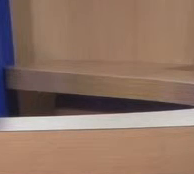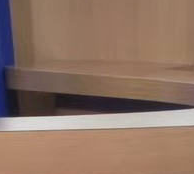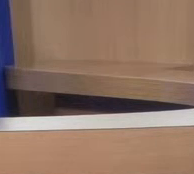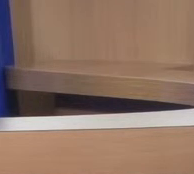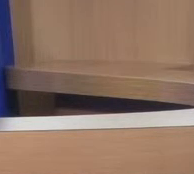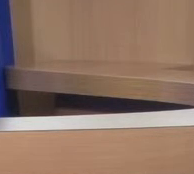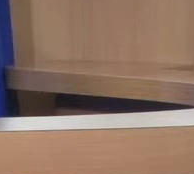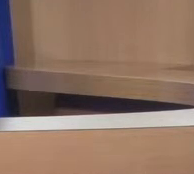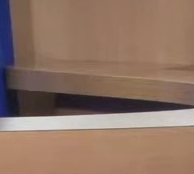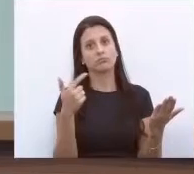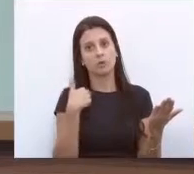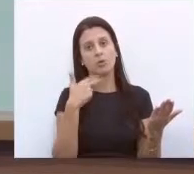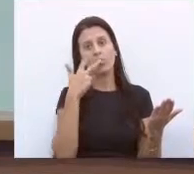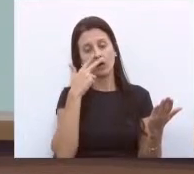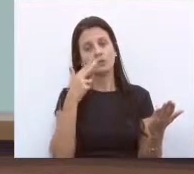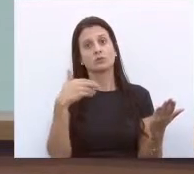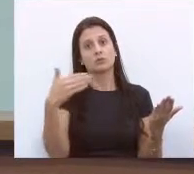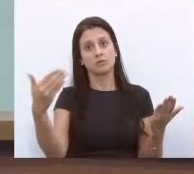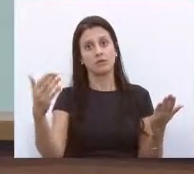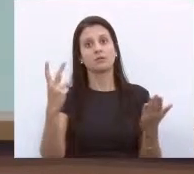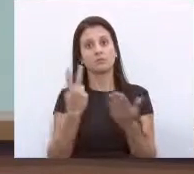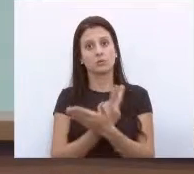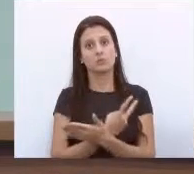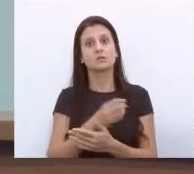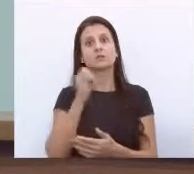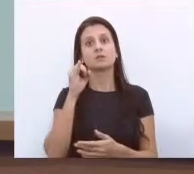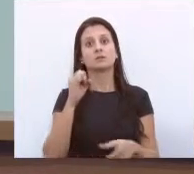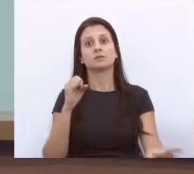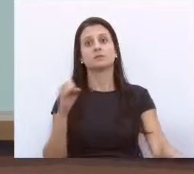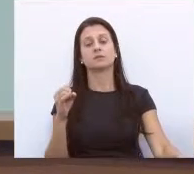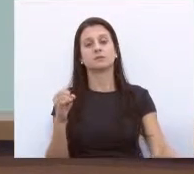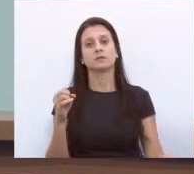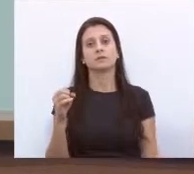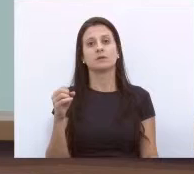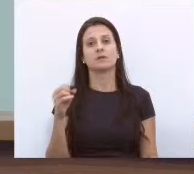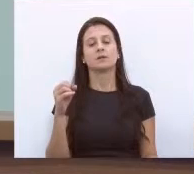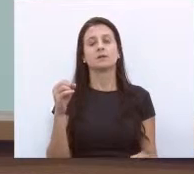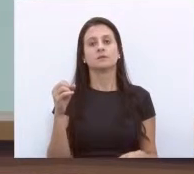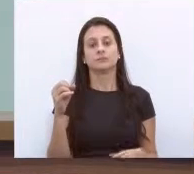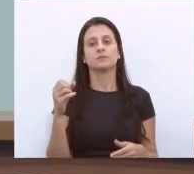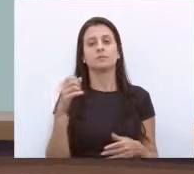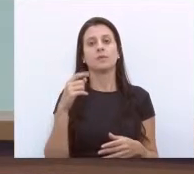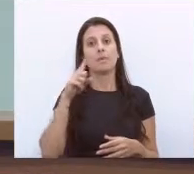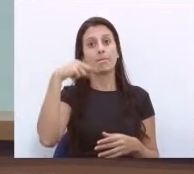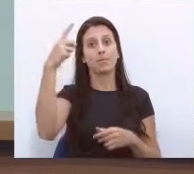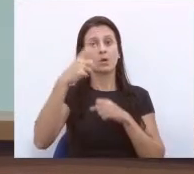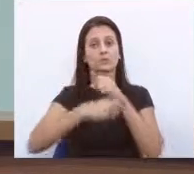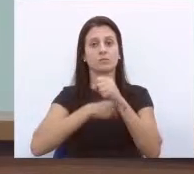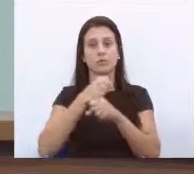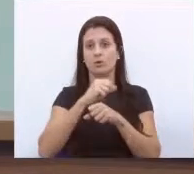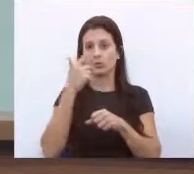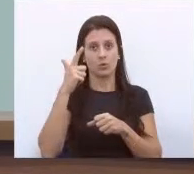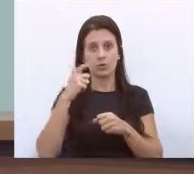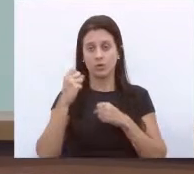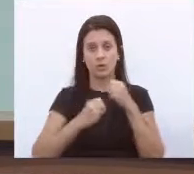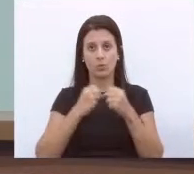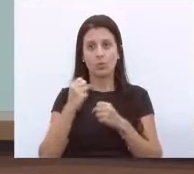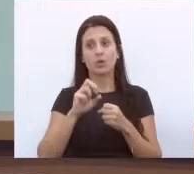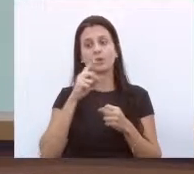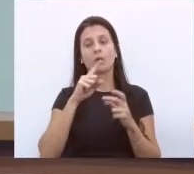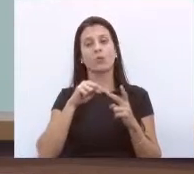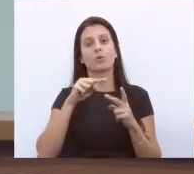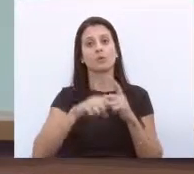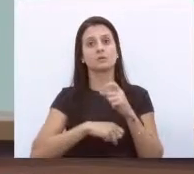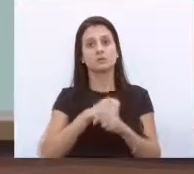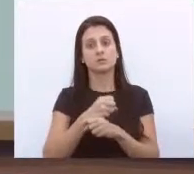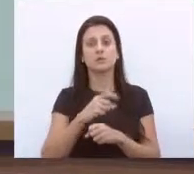em 2016 corremos o risco de nos próximos anos não temos essa essa corrida ou até mesmo pra esse ano